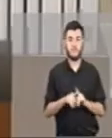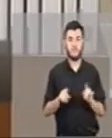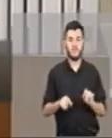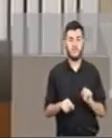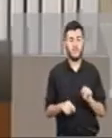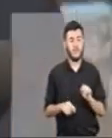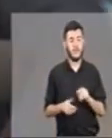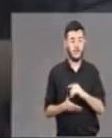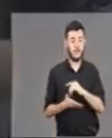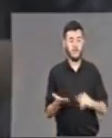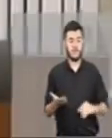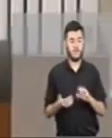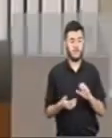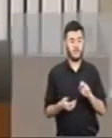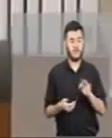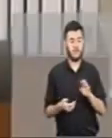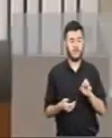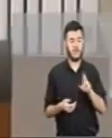Aurélio. Exatamente.